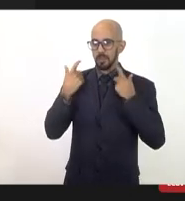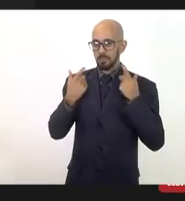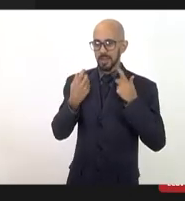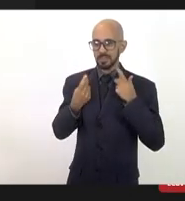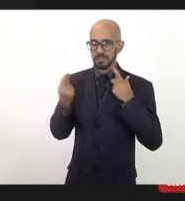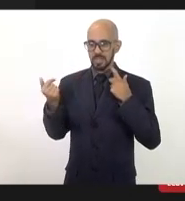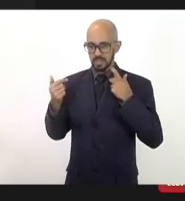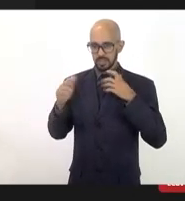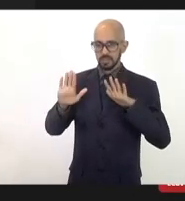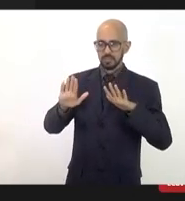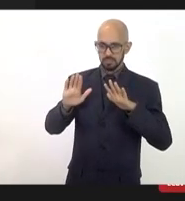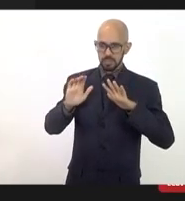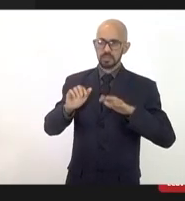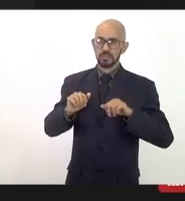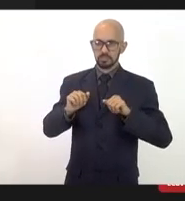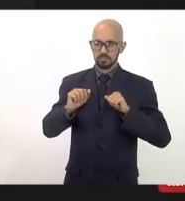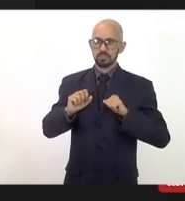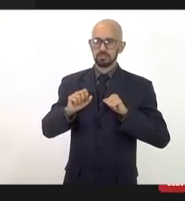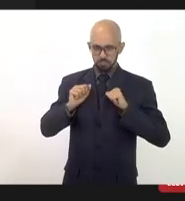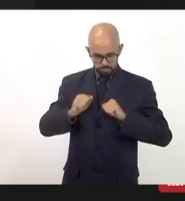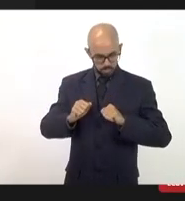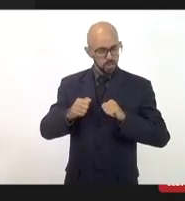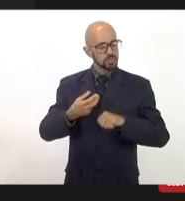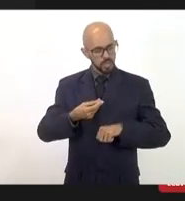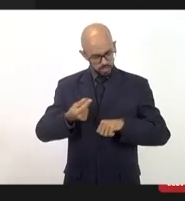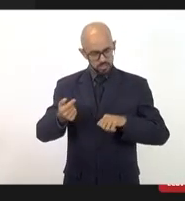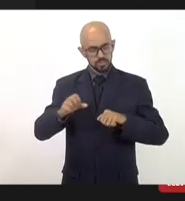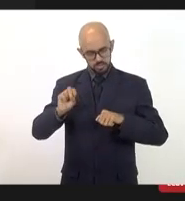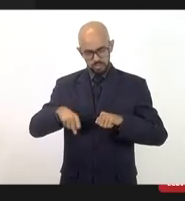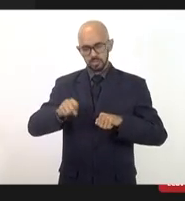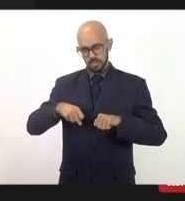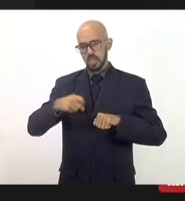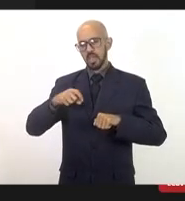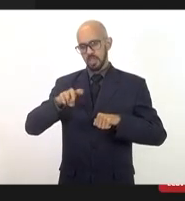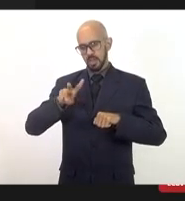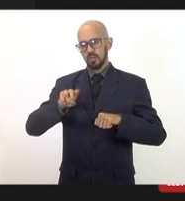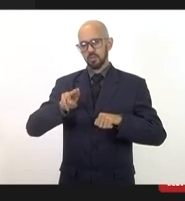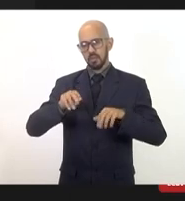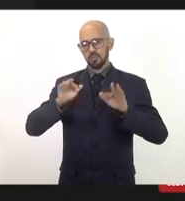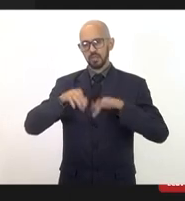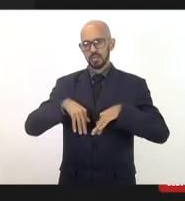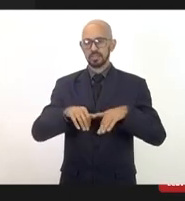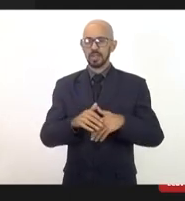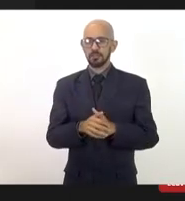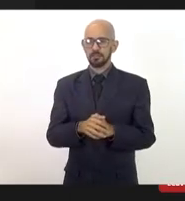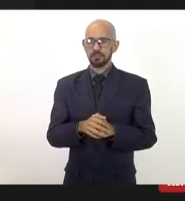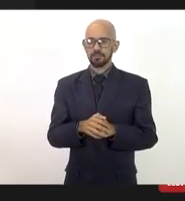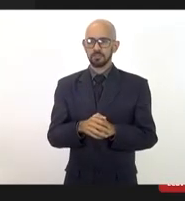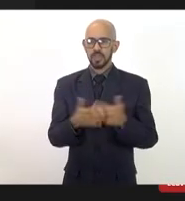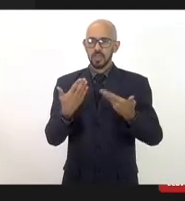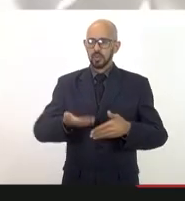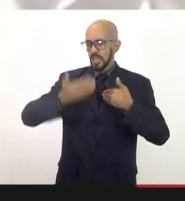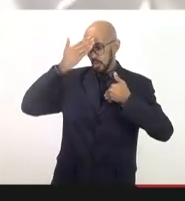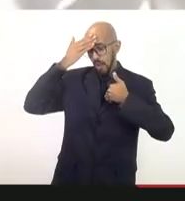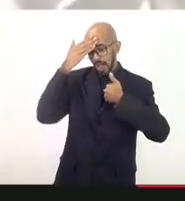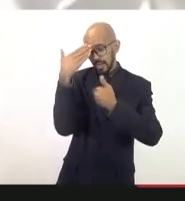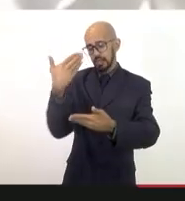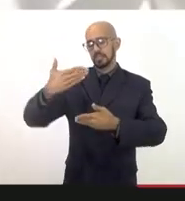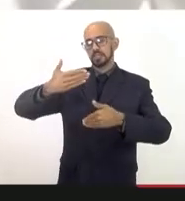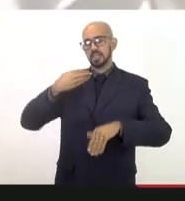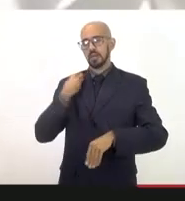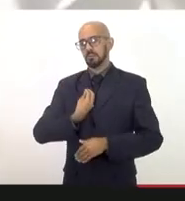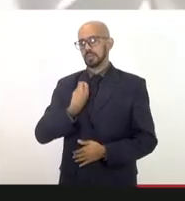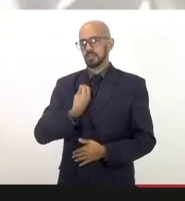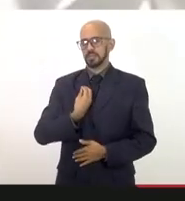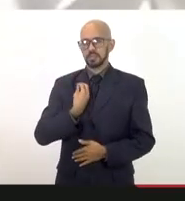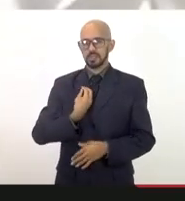Não, pode sair, sem problema nenhum, eu já vou encerrar. Eu quero agradecer aqui a